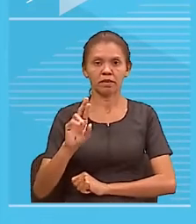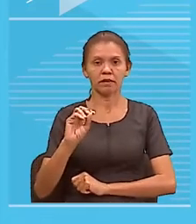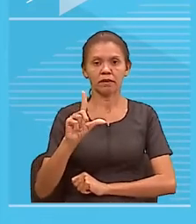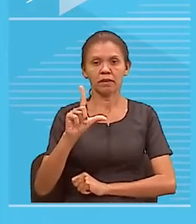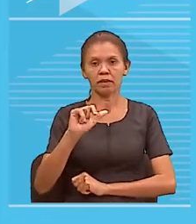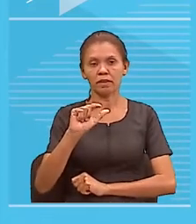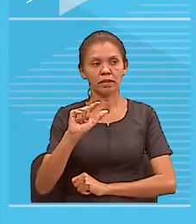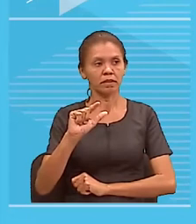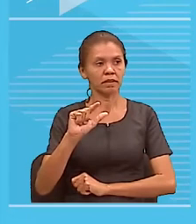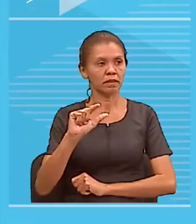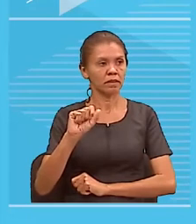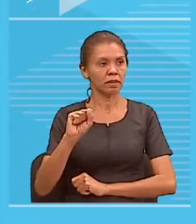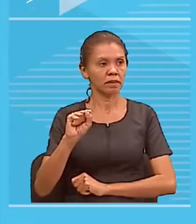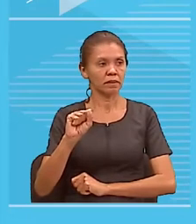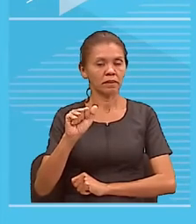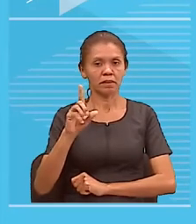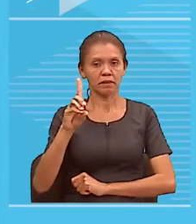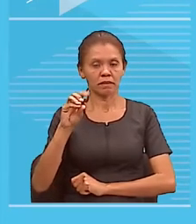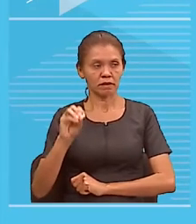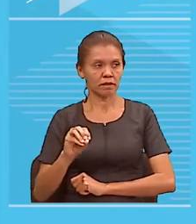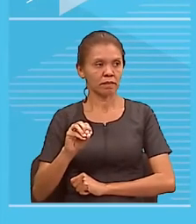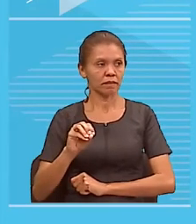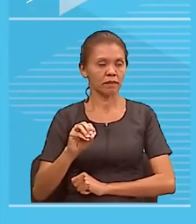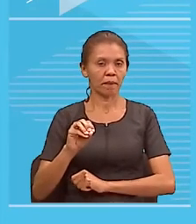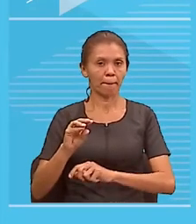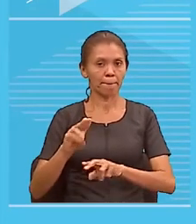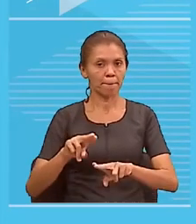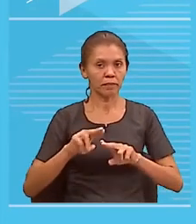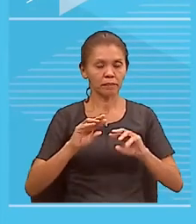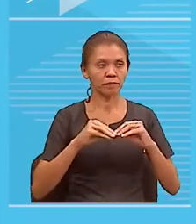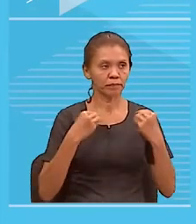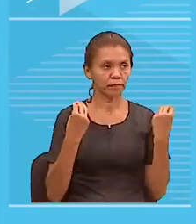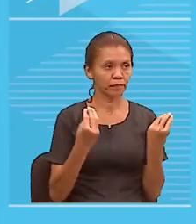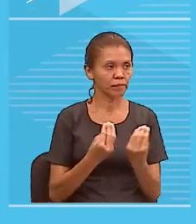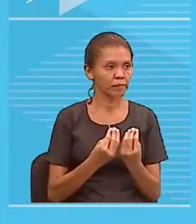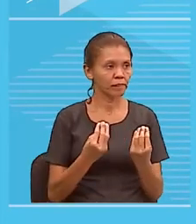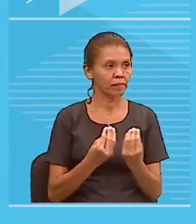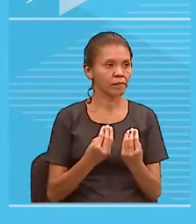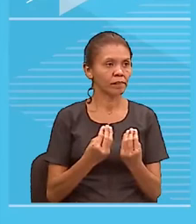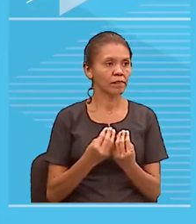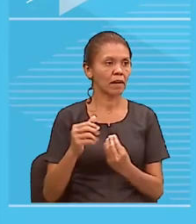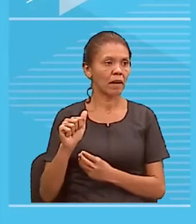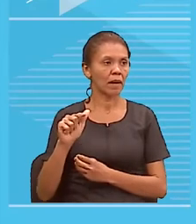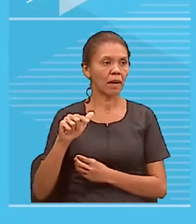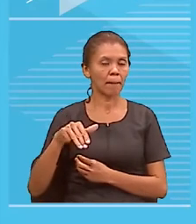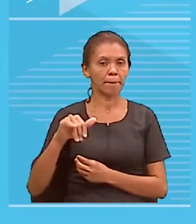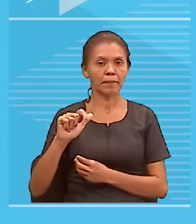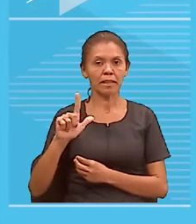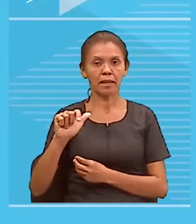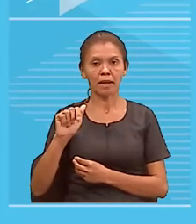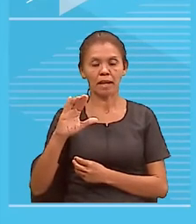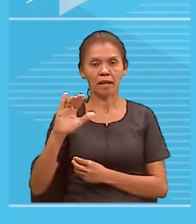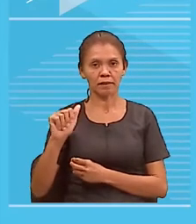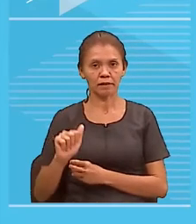e por isso as substâncias amiláceas que são substâncias que possuem O amido né constituem um ótimo